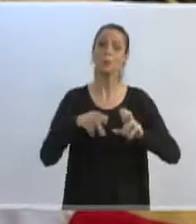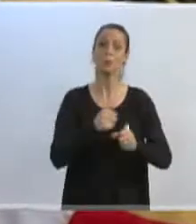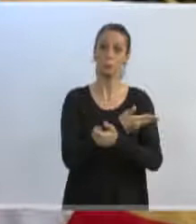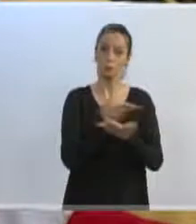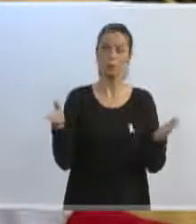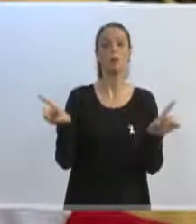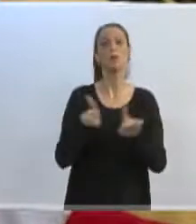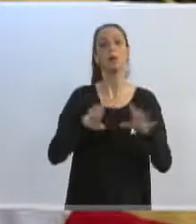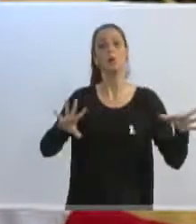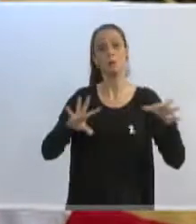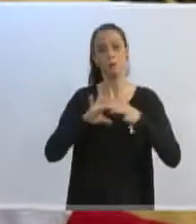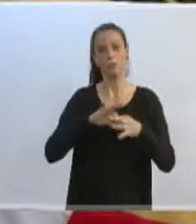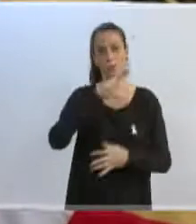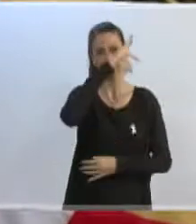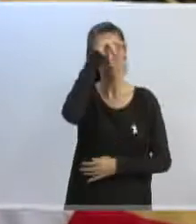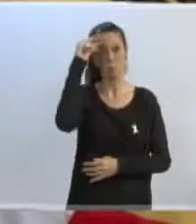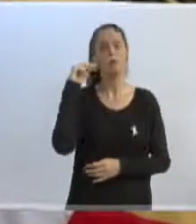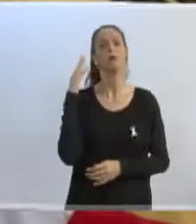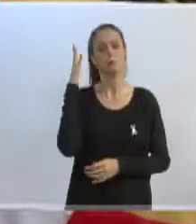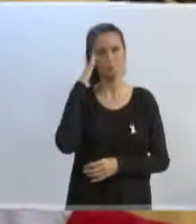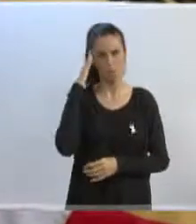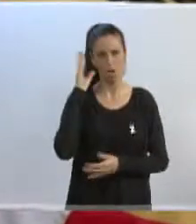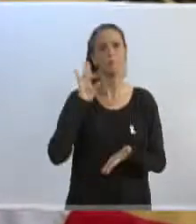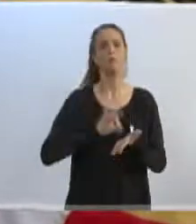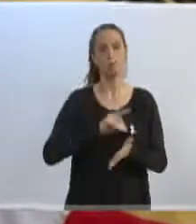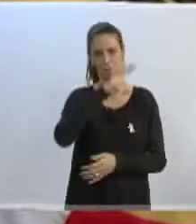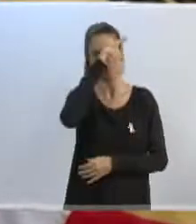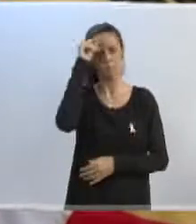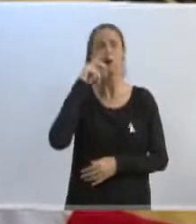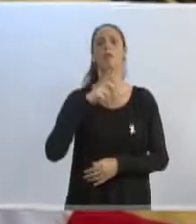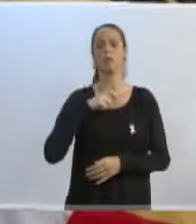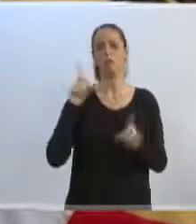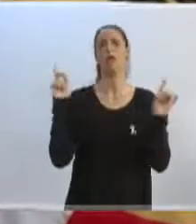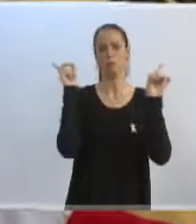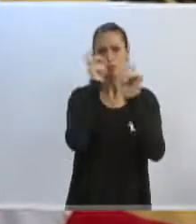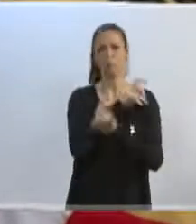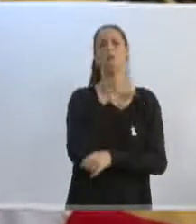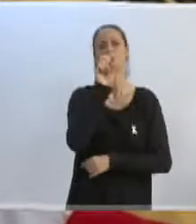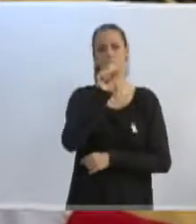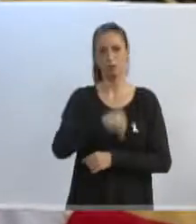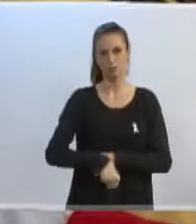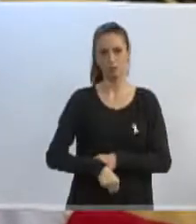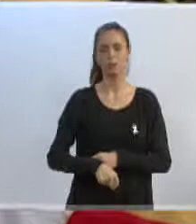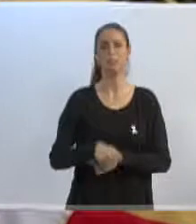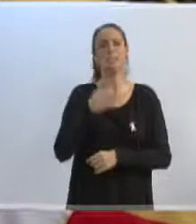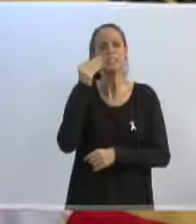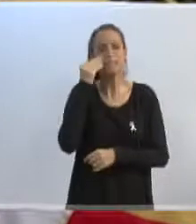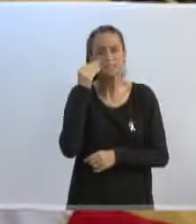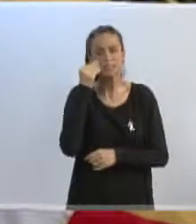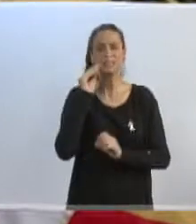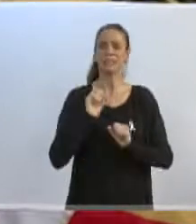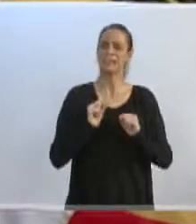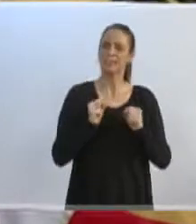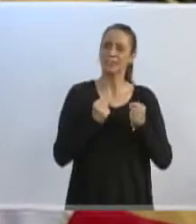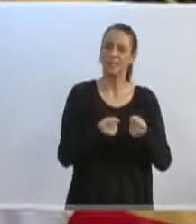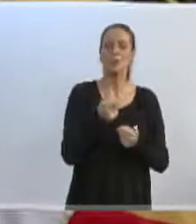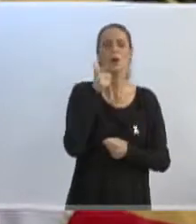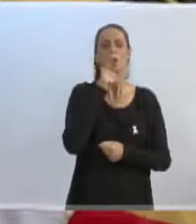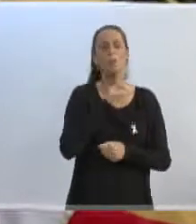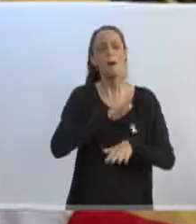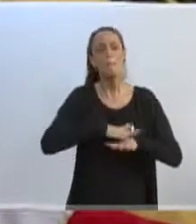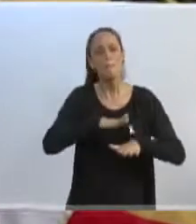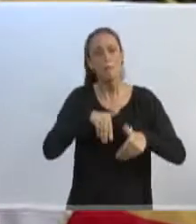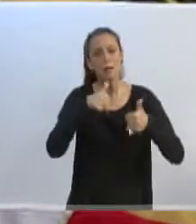o Executivo. Sabemos que o Executivo tem suas dificuldades e tenta, a passos largos, tentando fazer alguma coisa para melhorar,